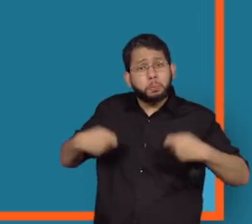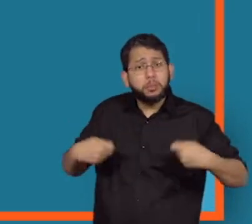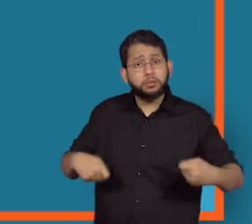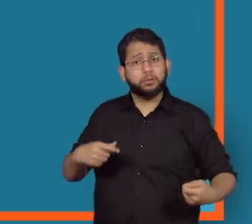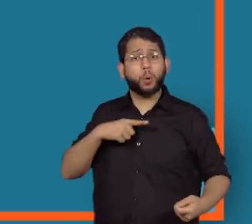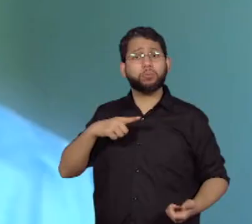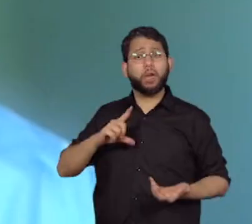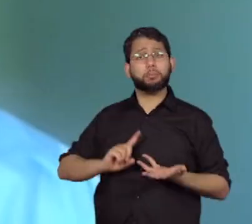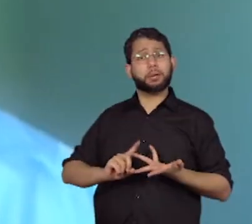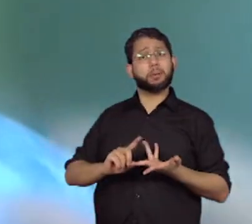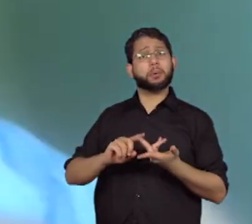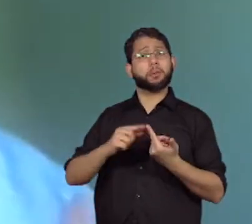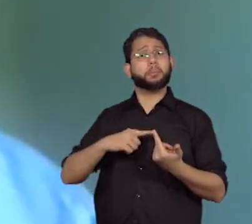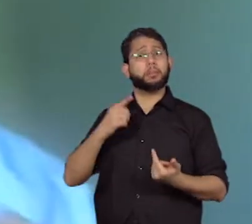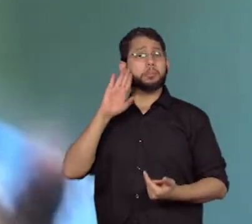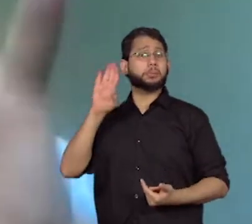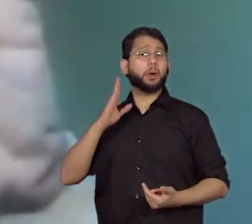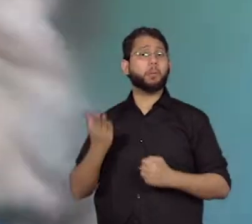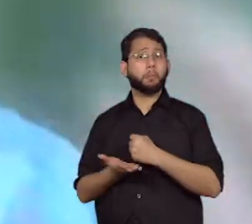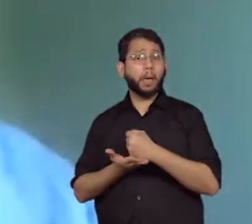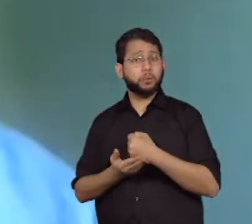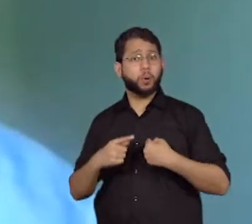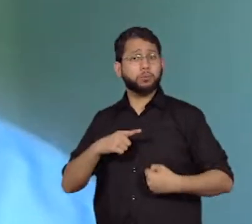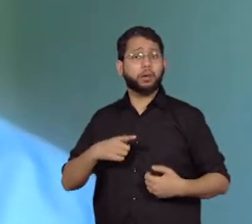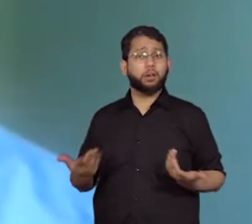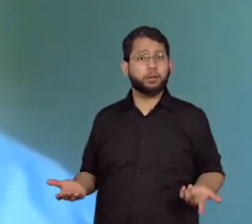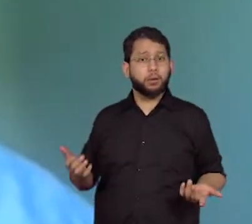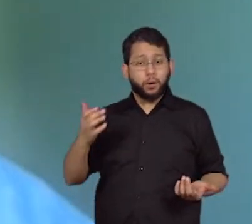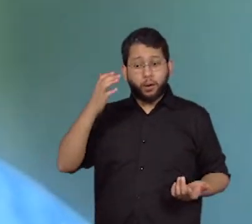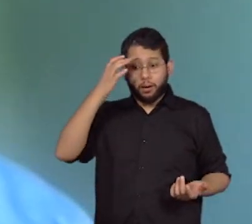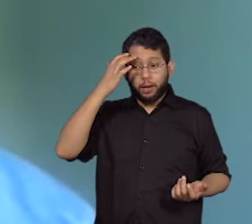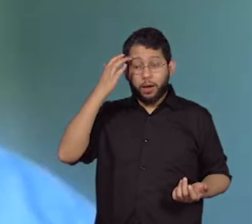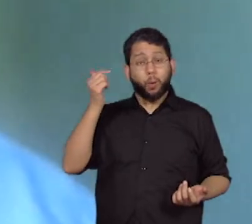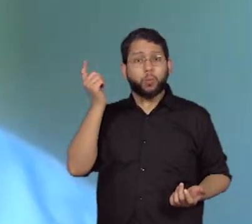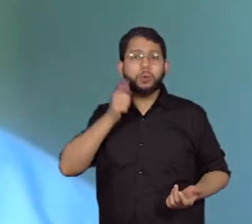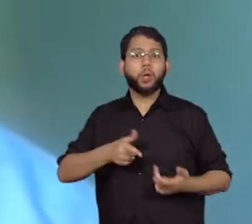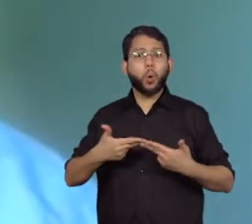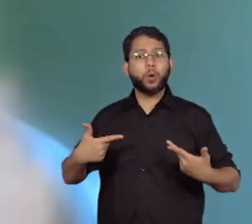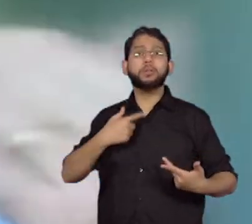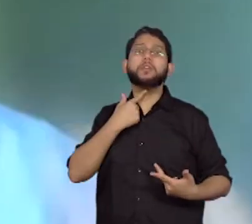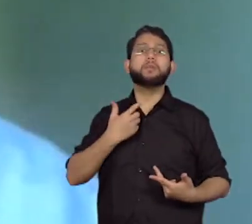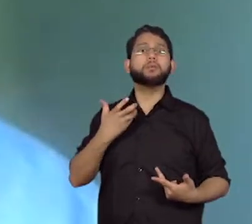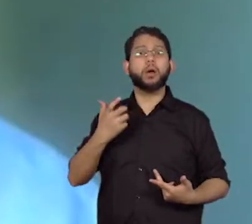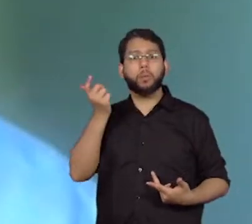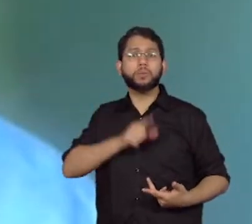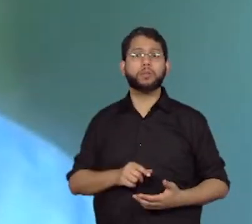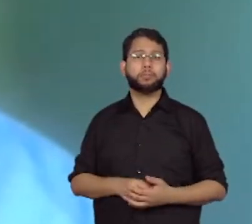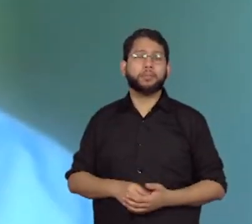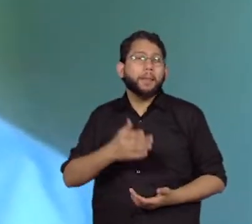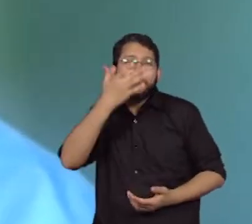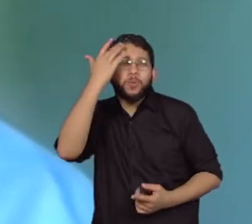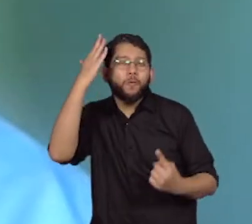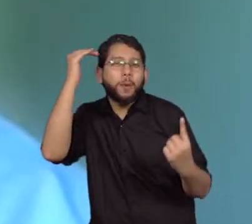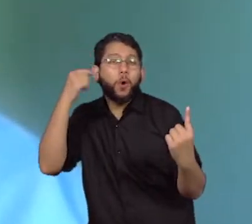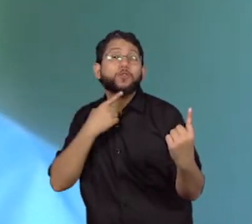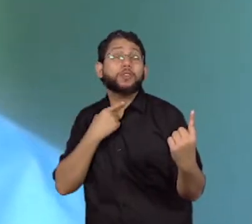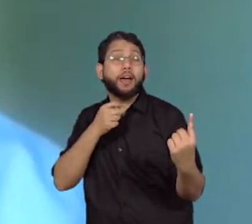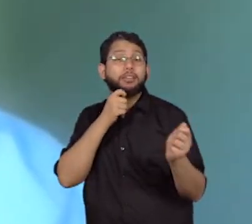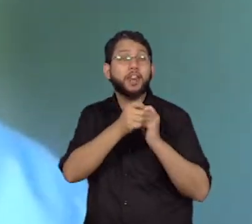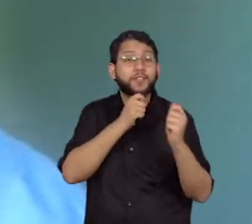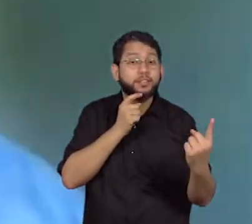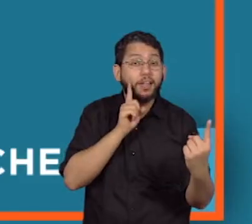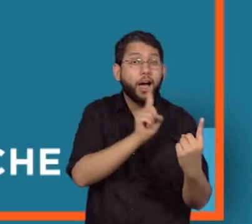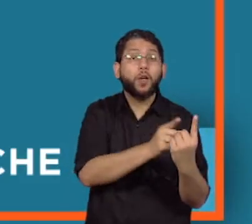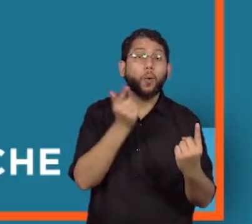eu quero dar para minha família. Em 2 fotografias, Havashi está ao lado de uma mulher branca de cabelos lisos e escuros e de uma garotinha de cabelos claros.